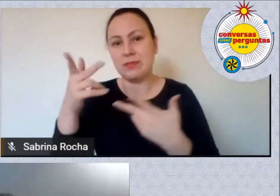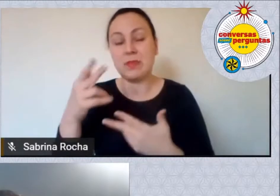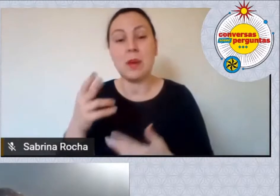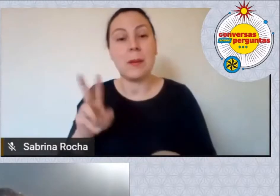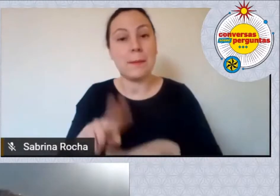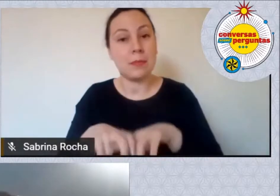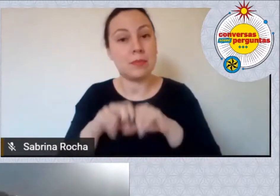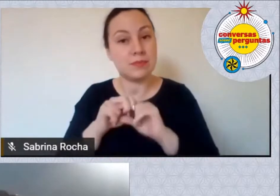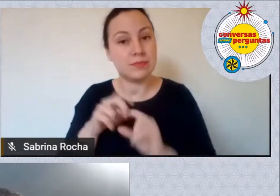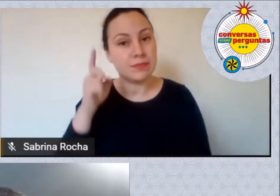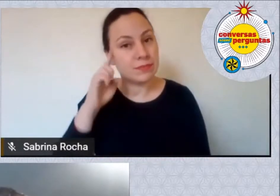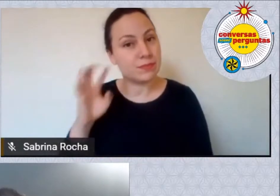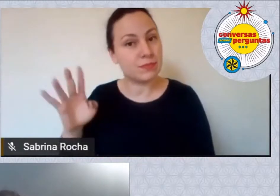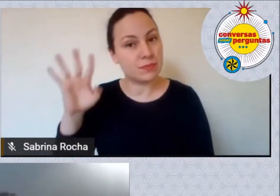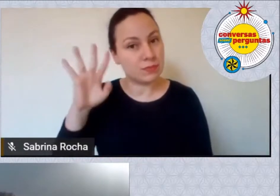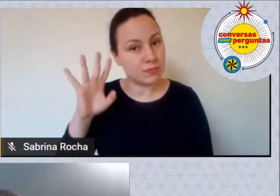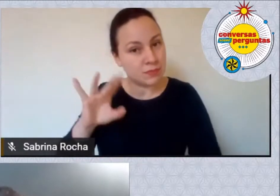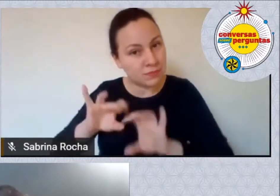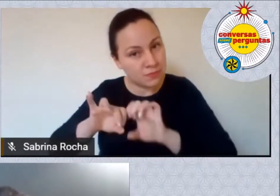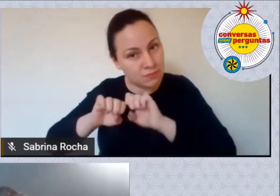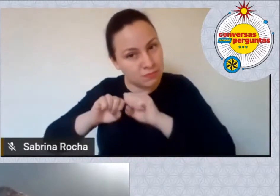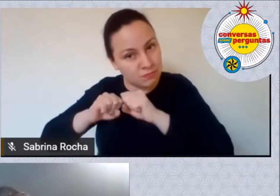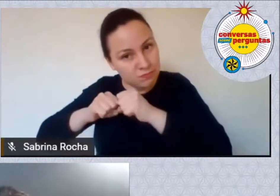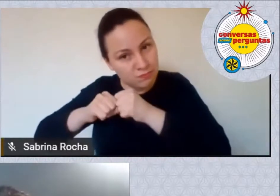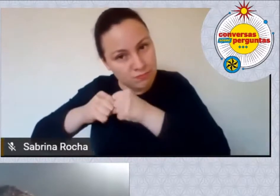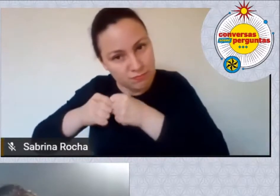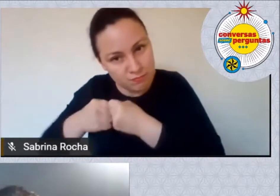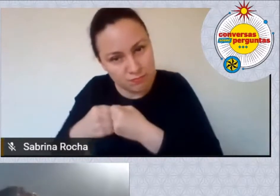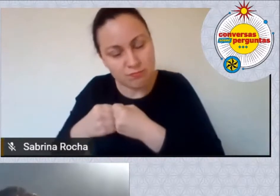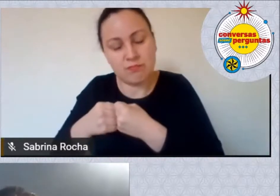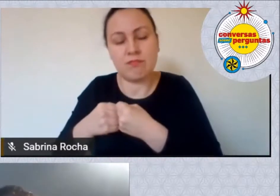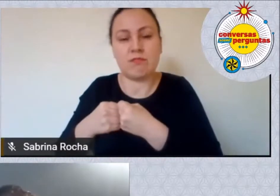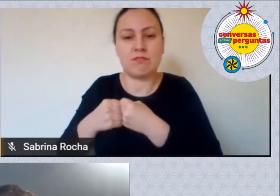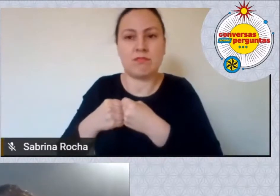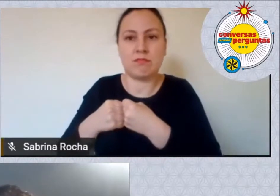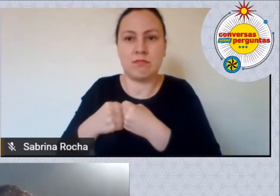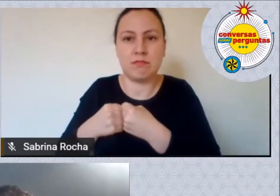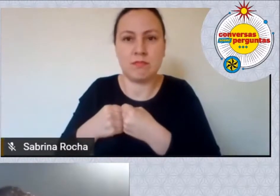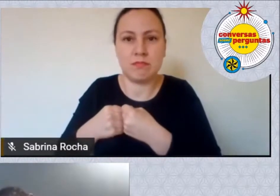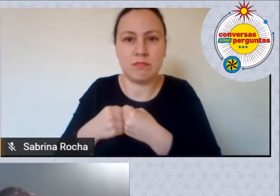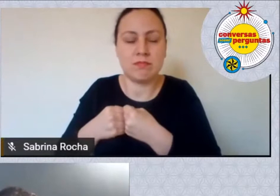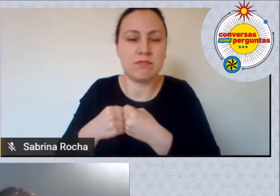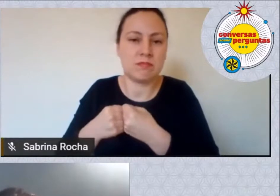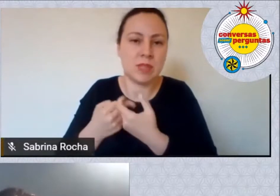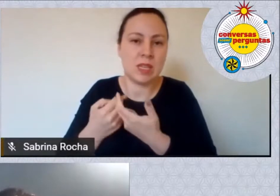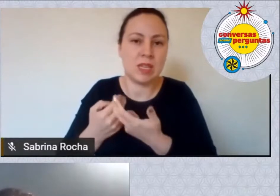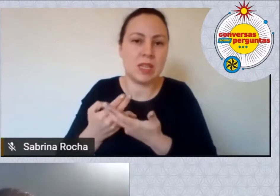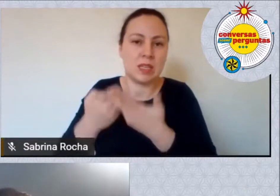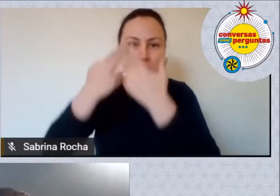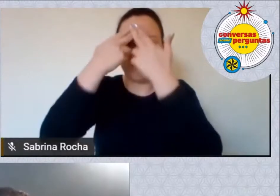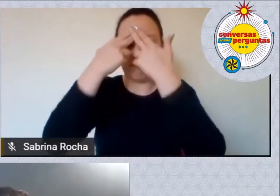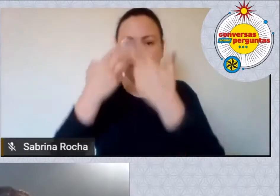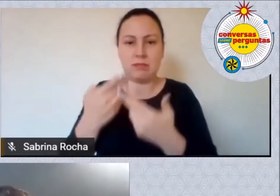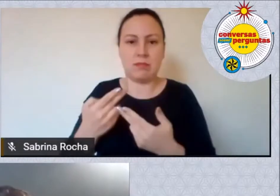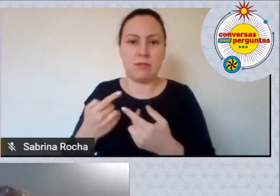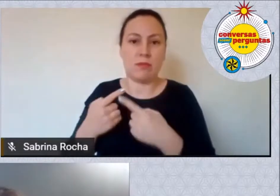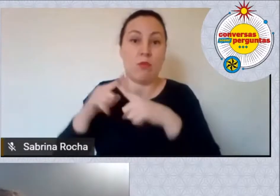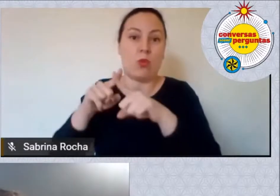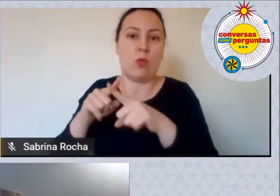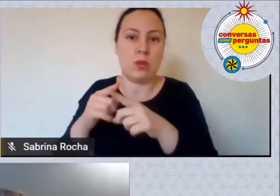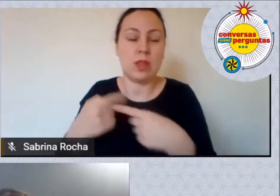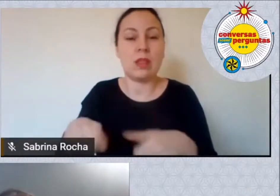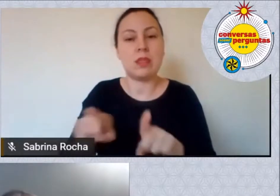lado, esforços de fazer frente a esse real, esse traumático, e por outro, são sonhos